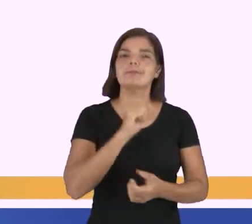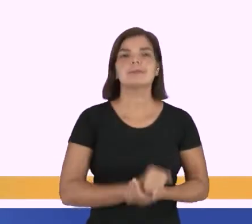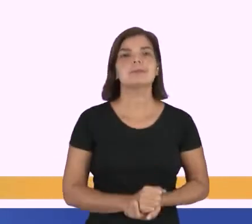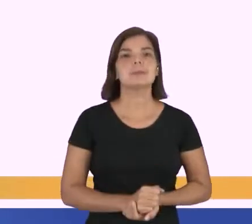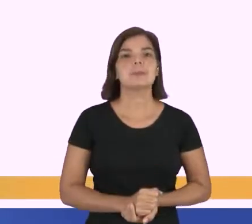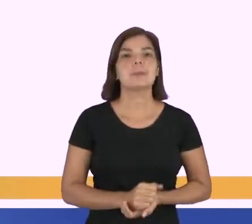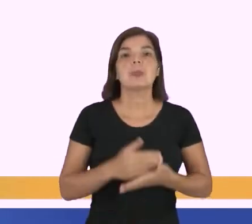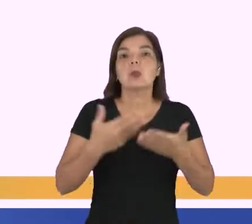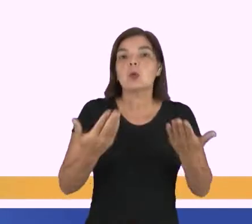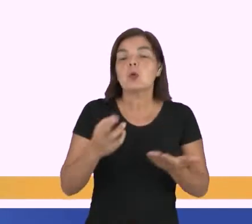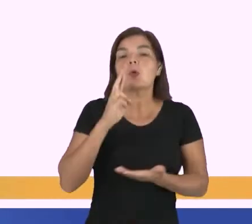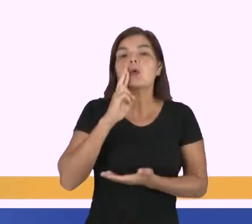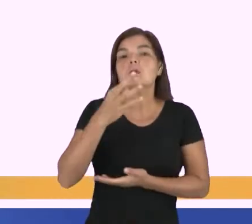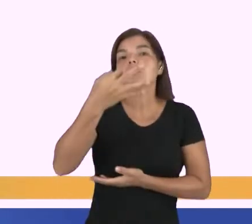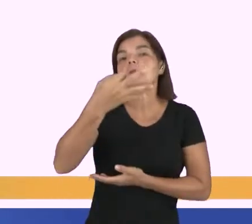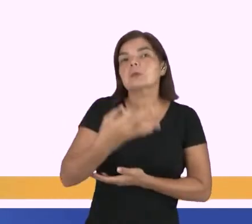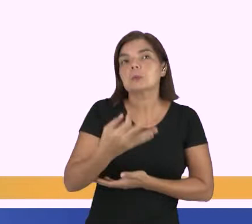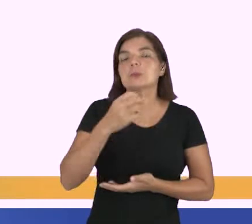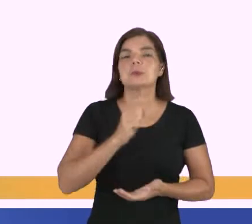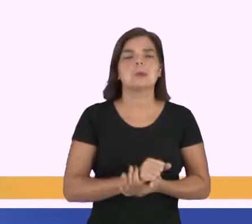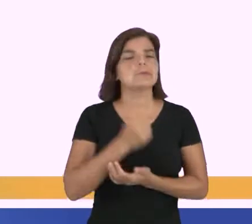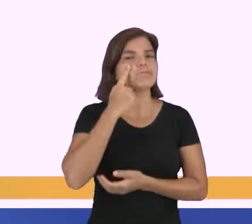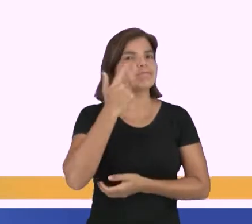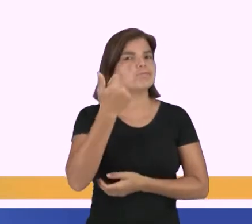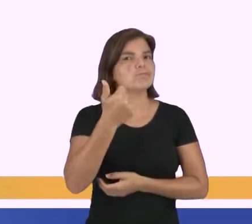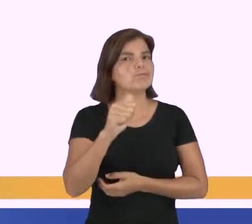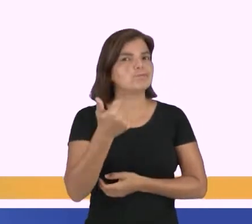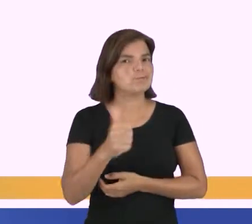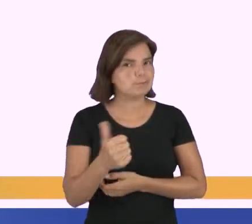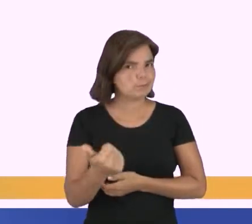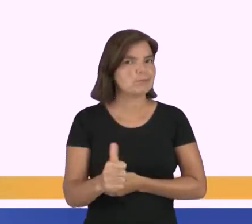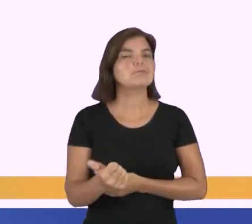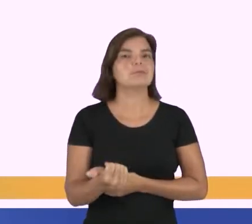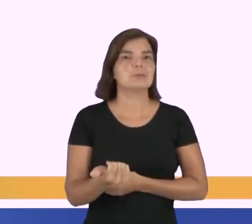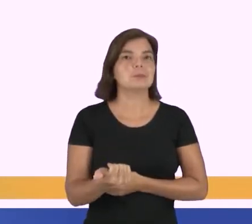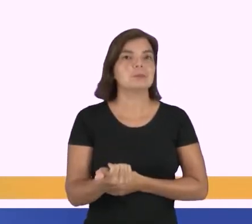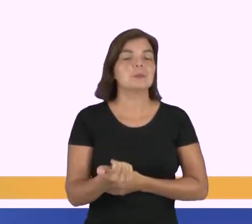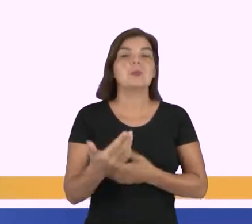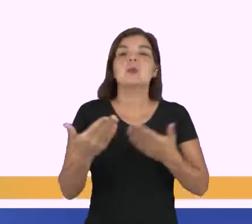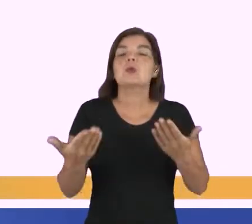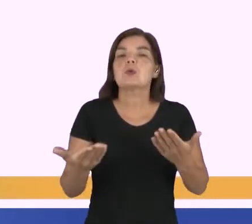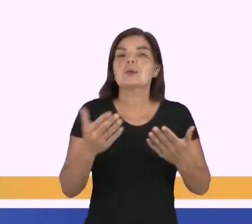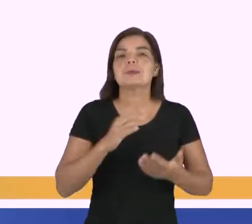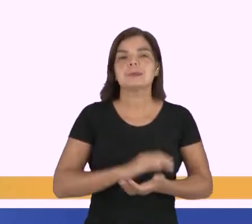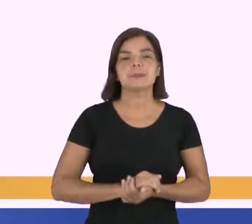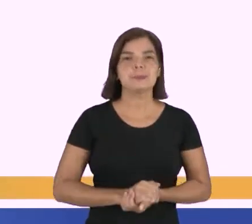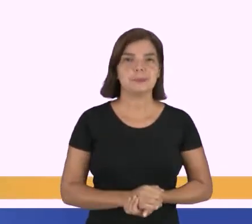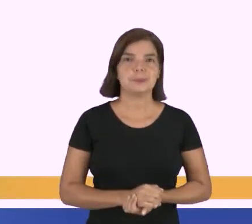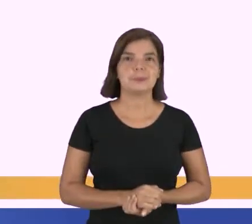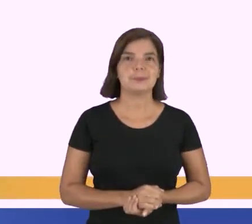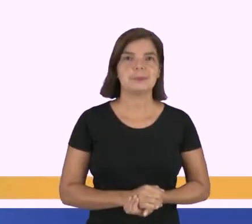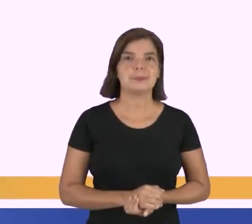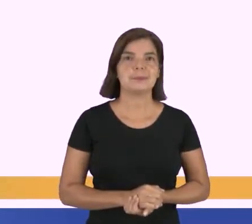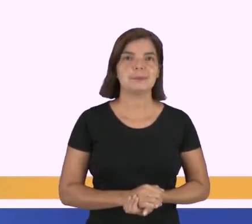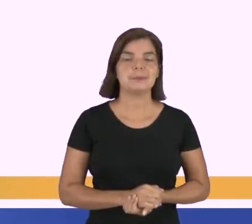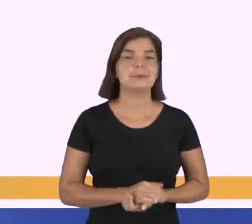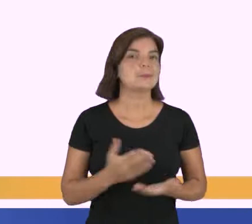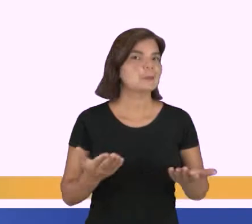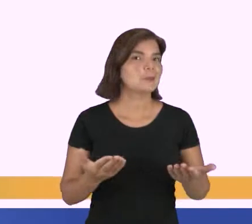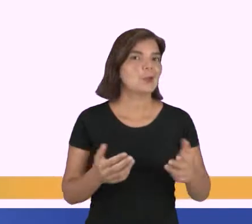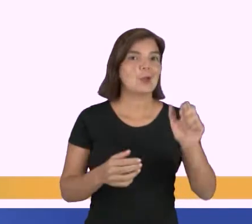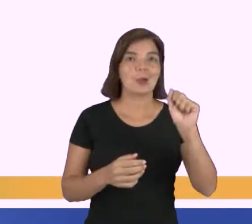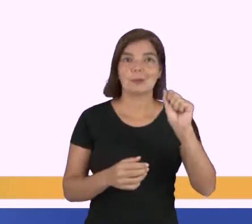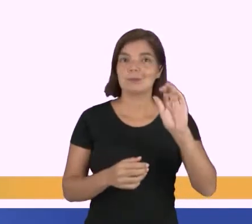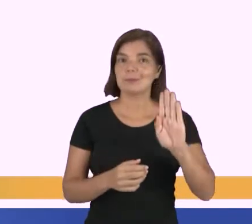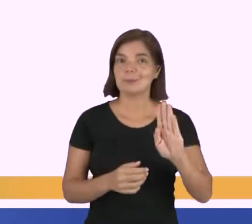contaminação de alimentos. E aí, no caso, a gente tem que analisar essas afirmativas e marcar qual seria a alternativa correta. E aí,